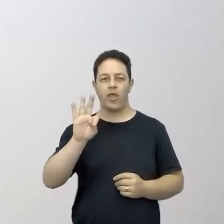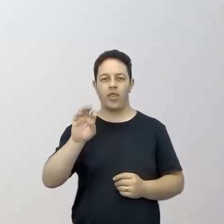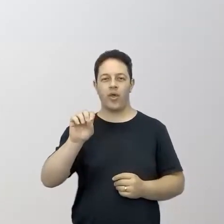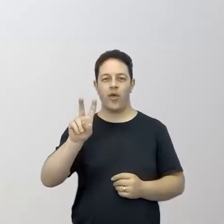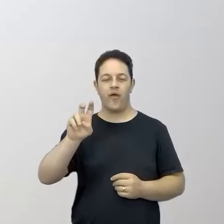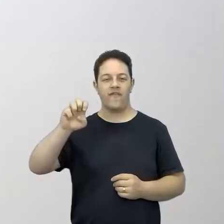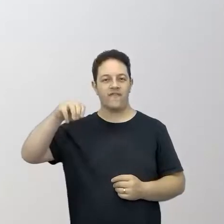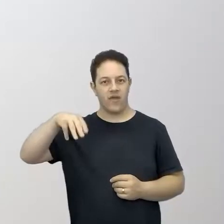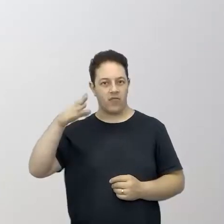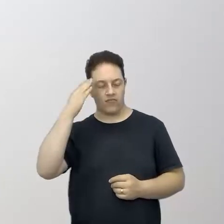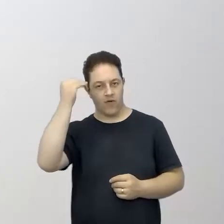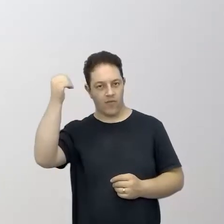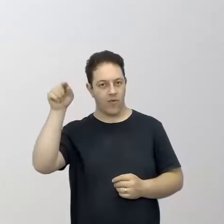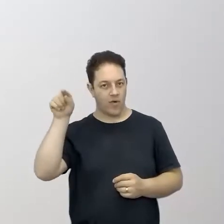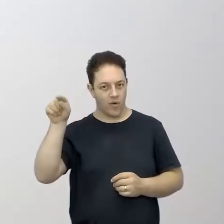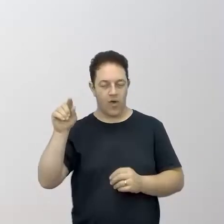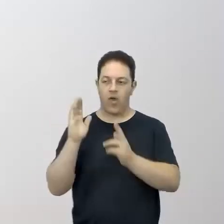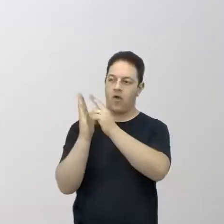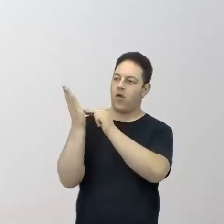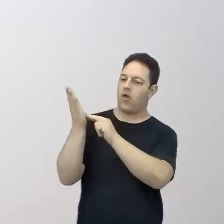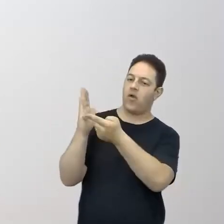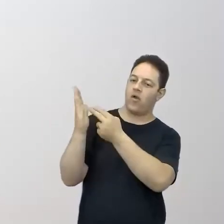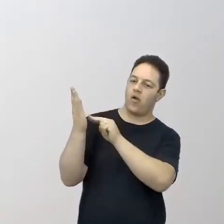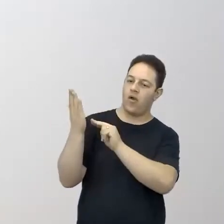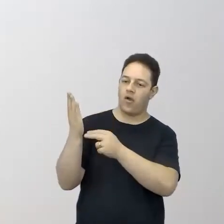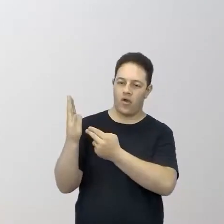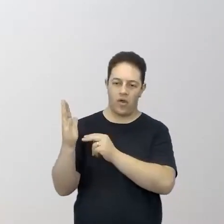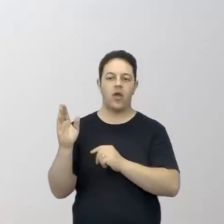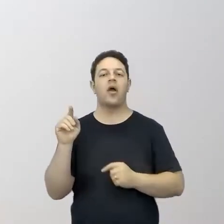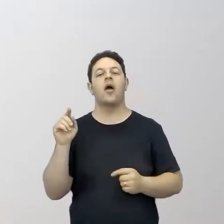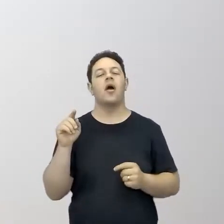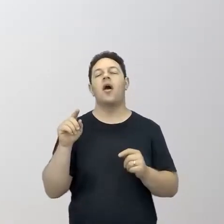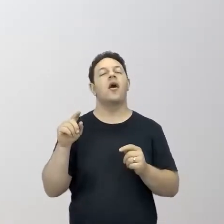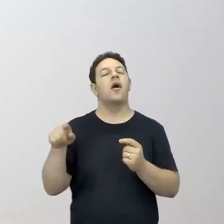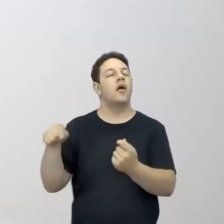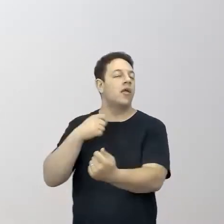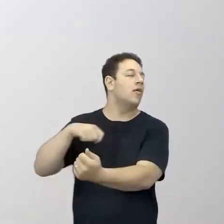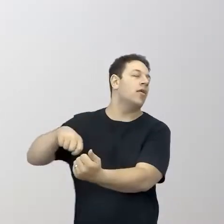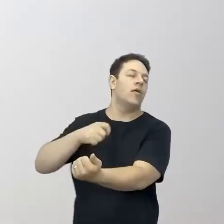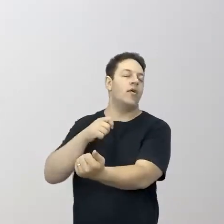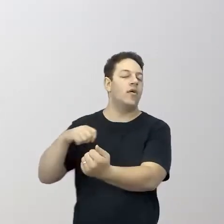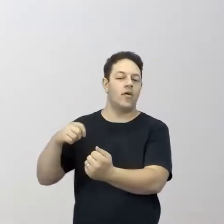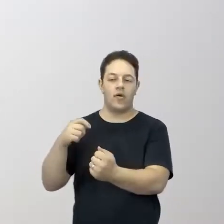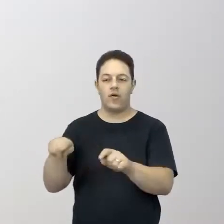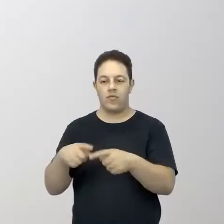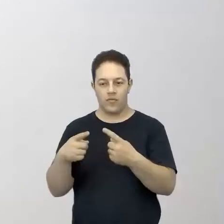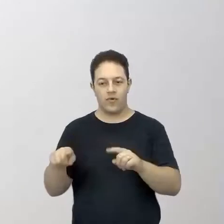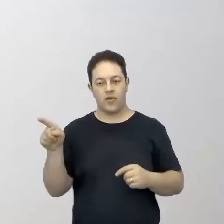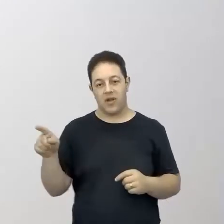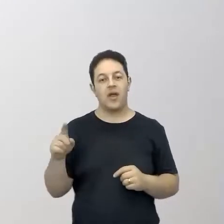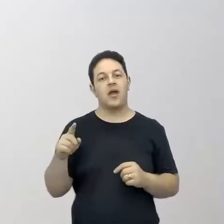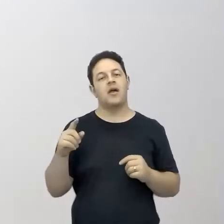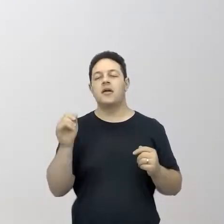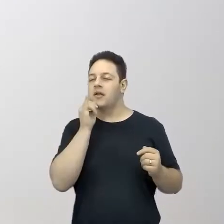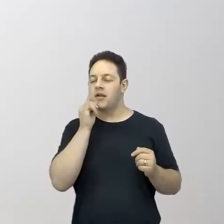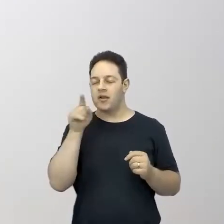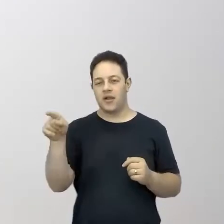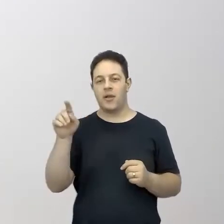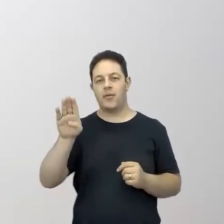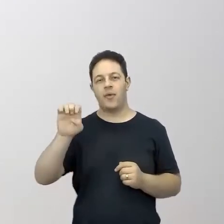ela tem que ser analisada na sua imanência. Não adianta você querer comparar essa música que